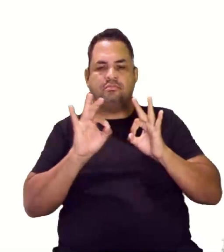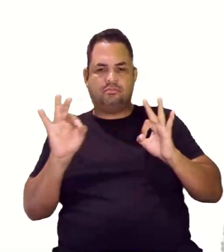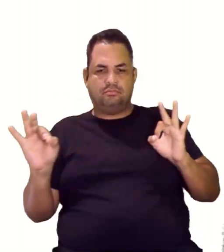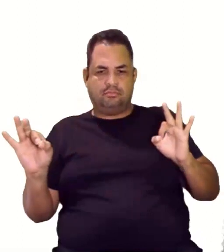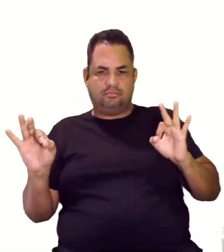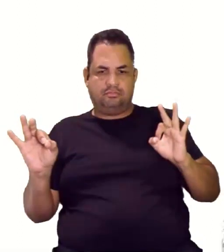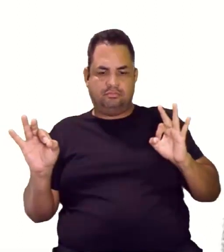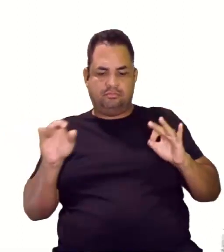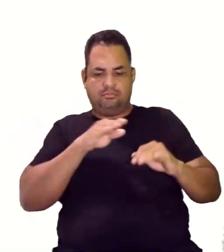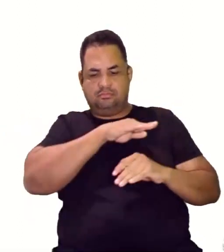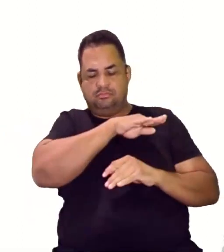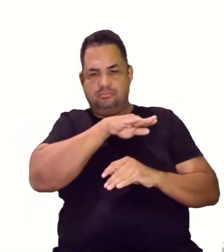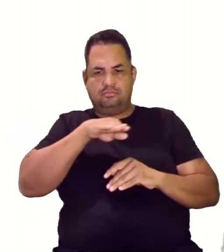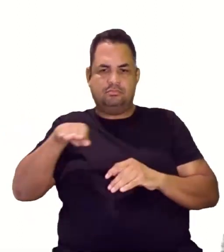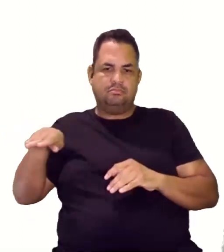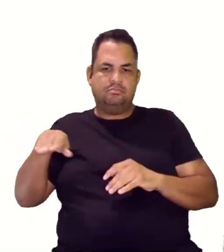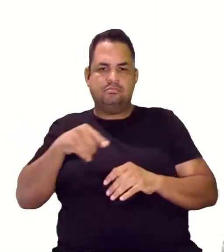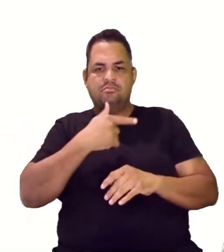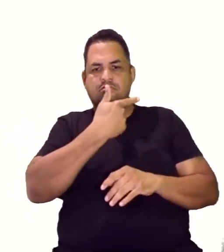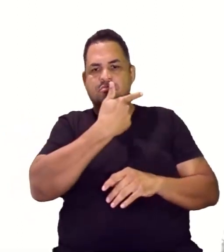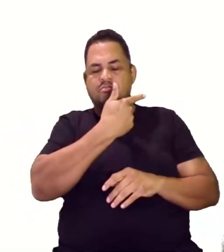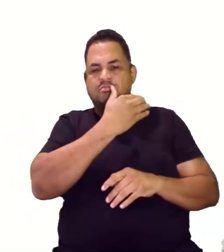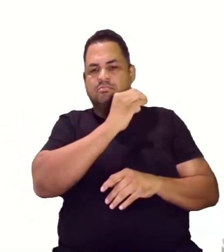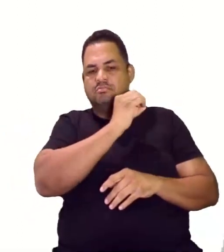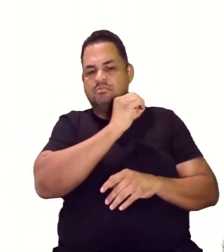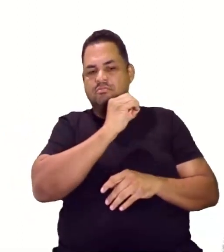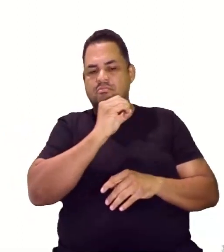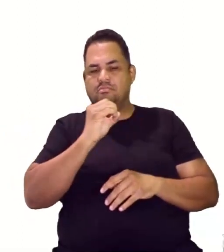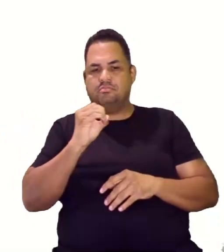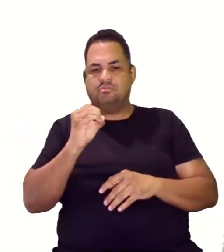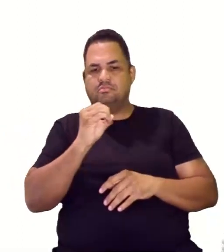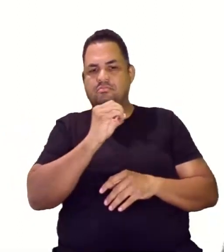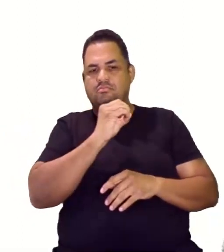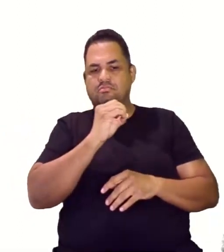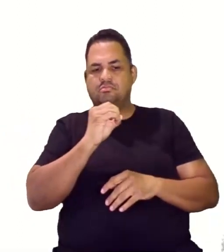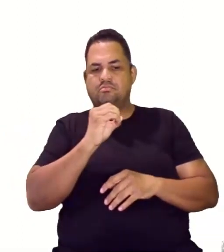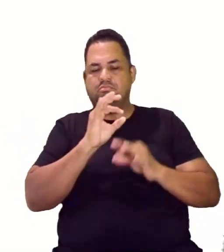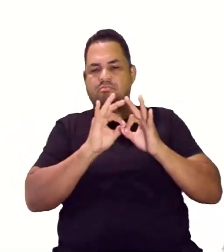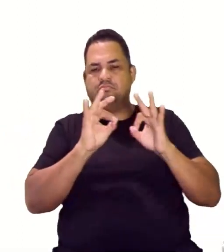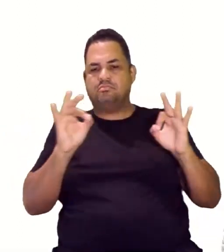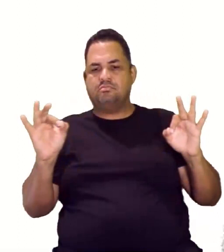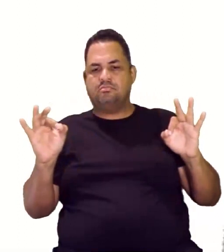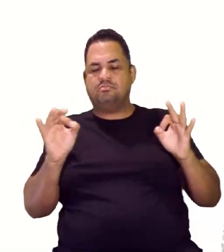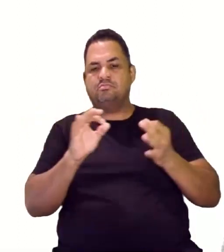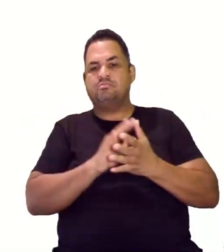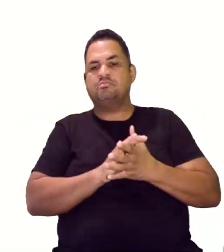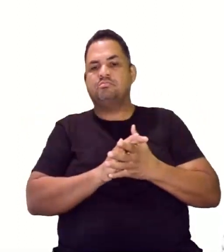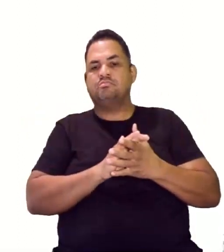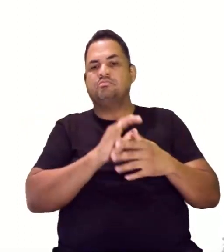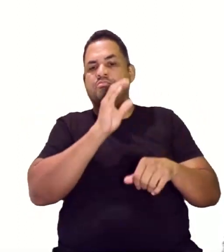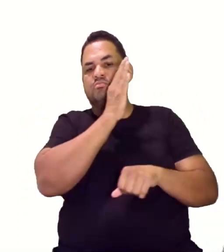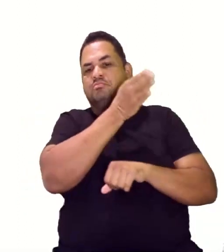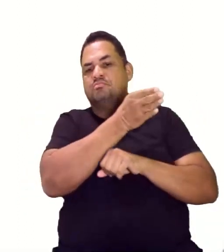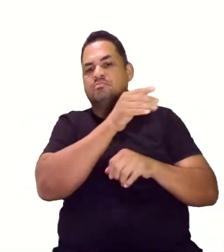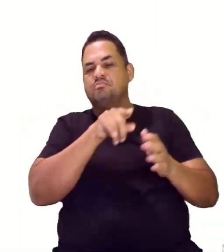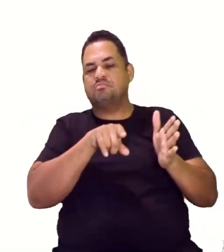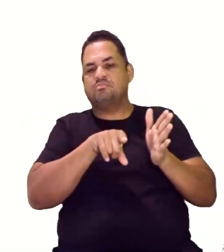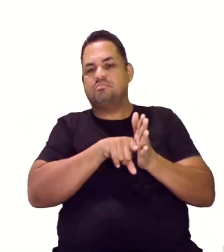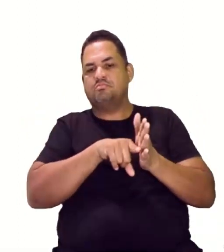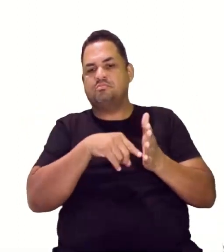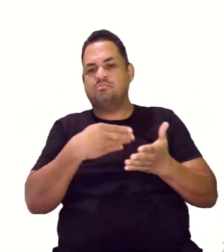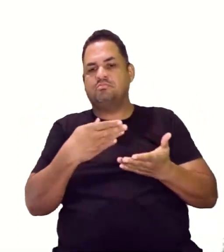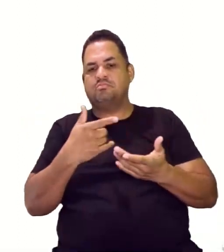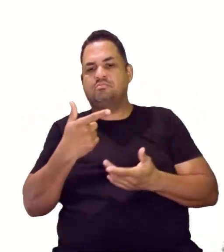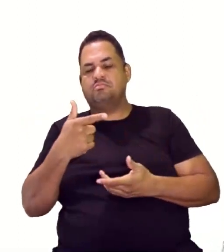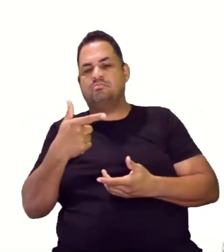distância horizontal 200 metros do hotel E vertical? E vertical, menos 40 metros.